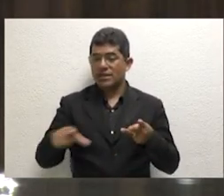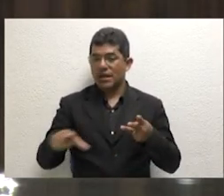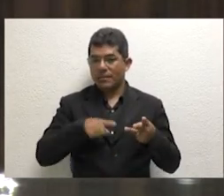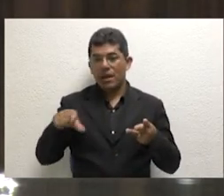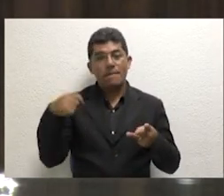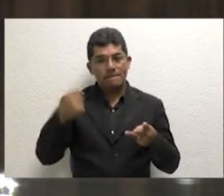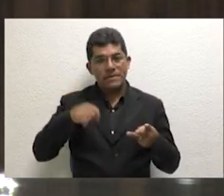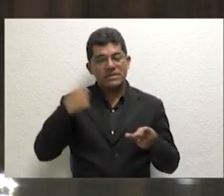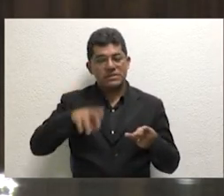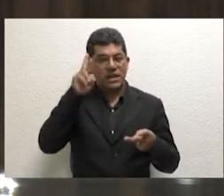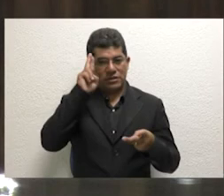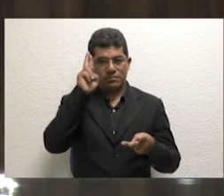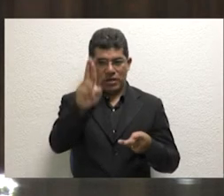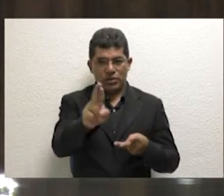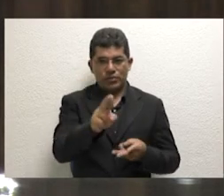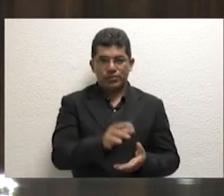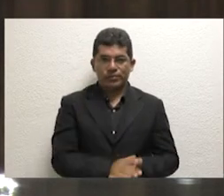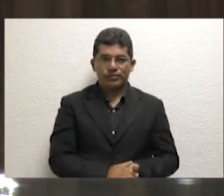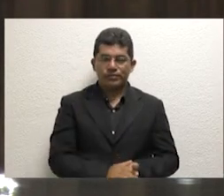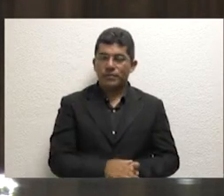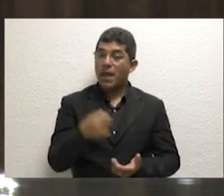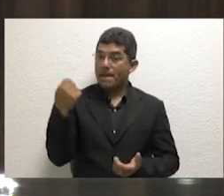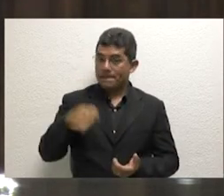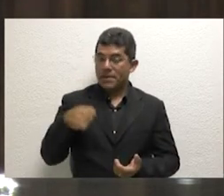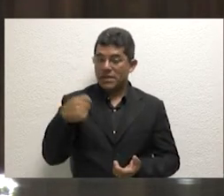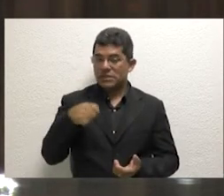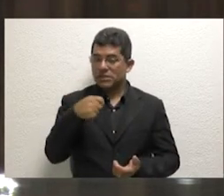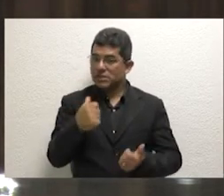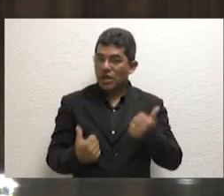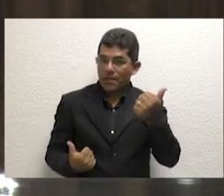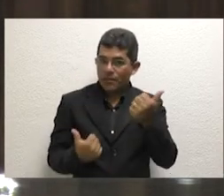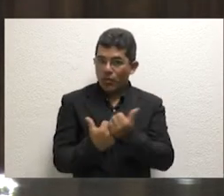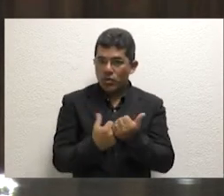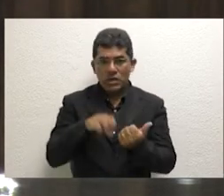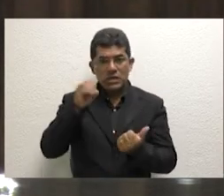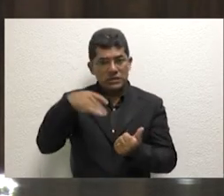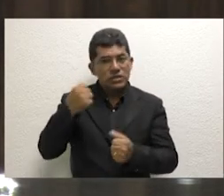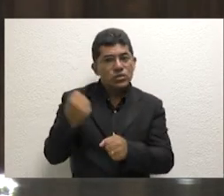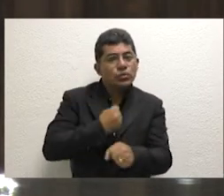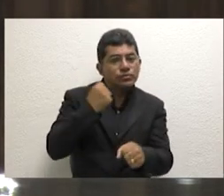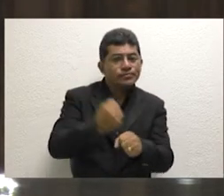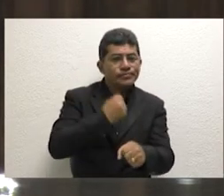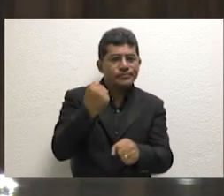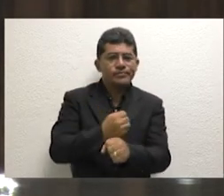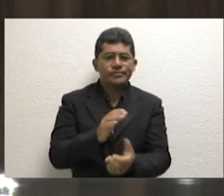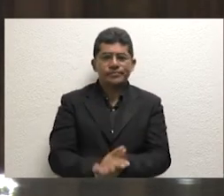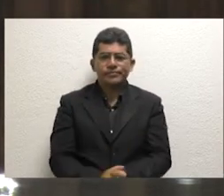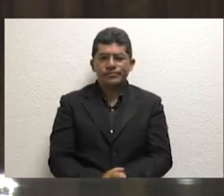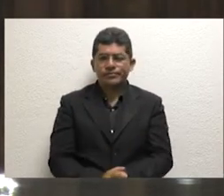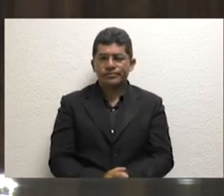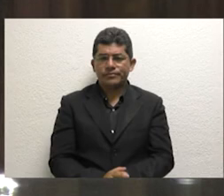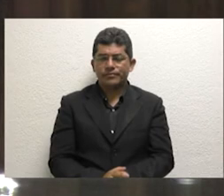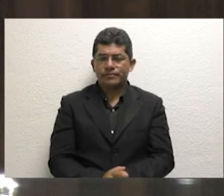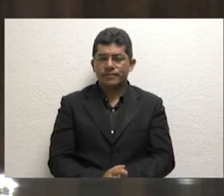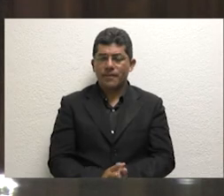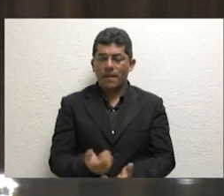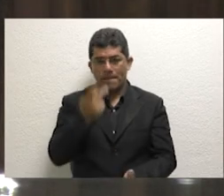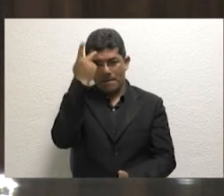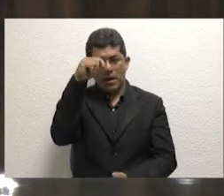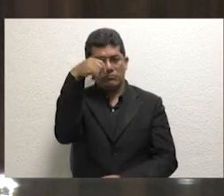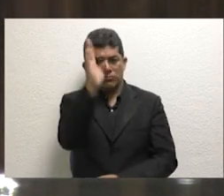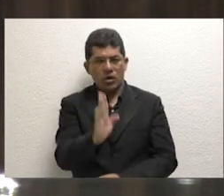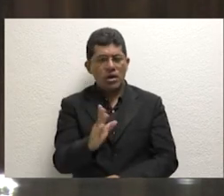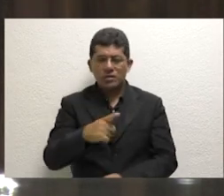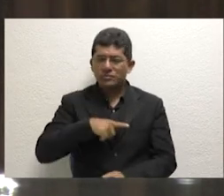respeito precisa de investimento sim em infraestrutura o país é